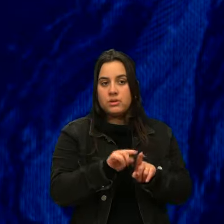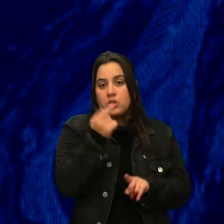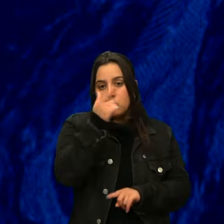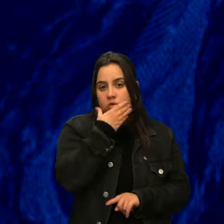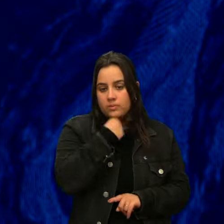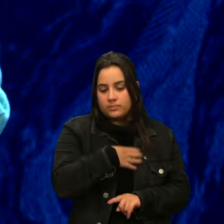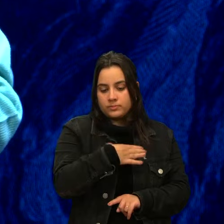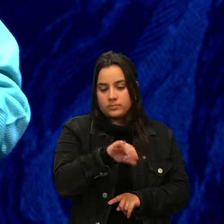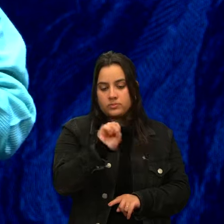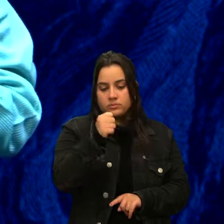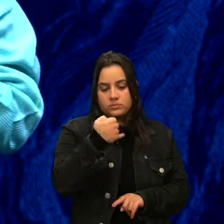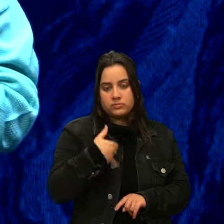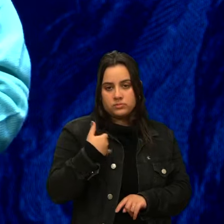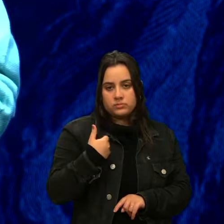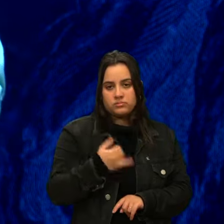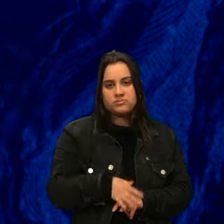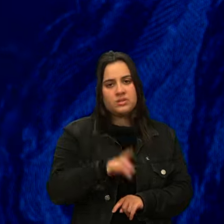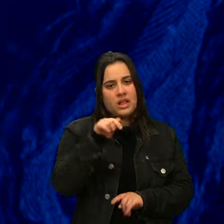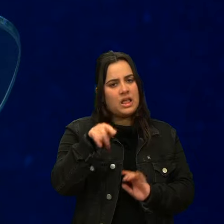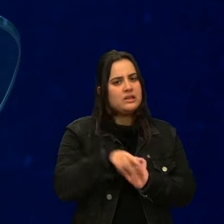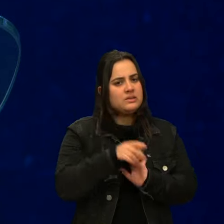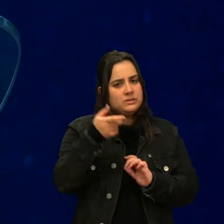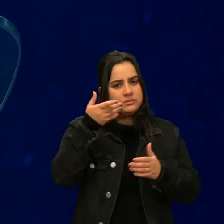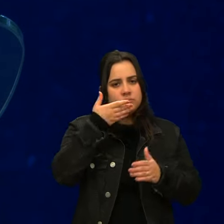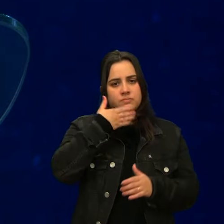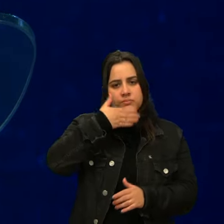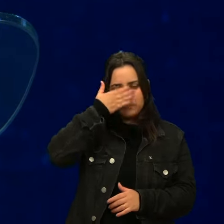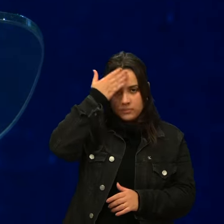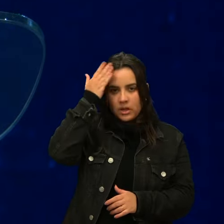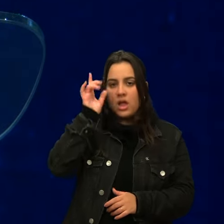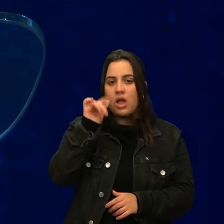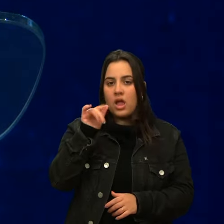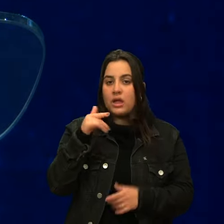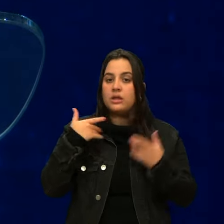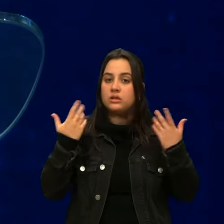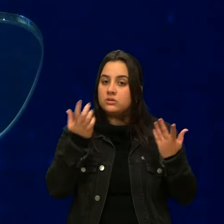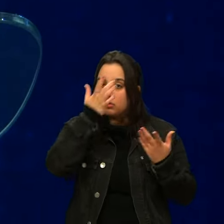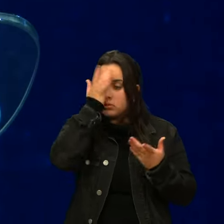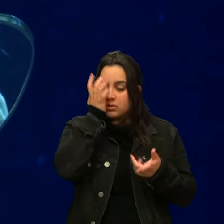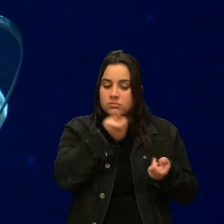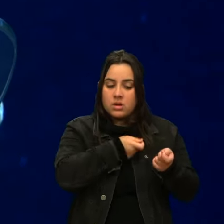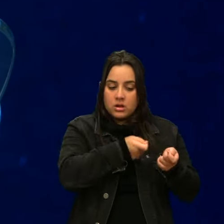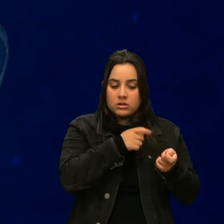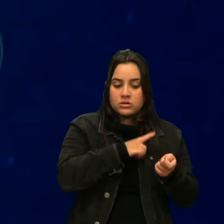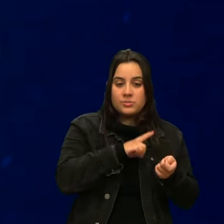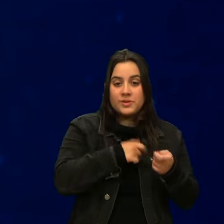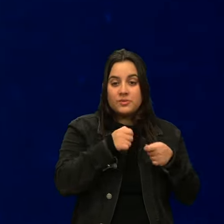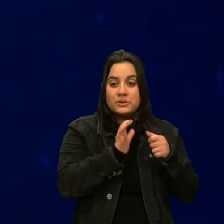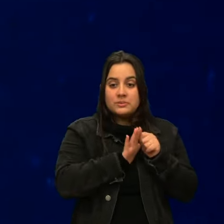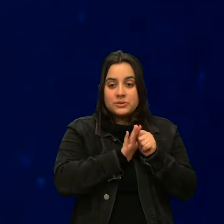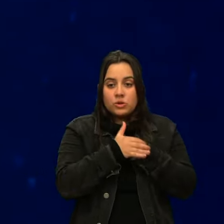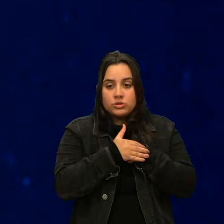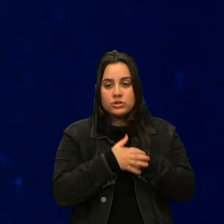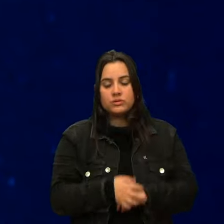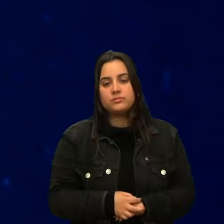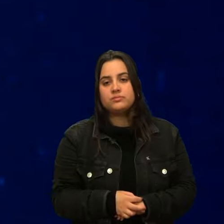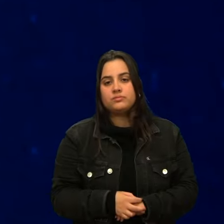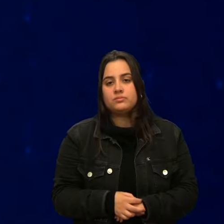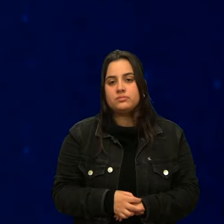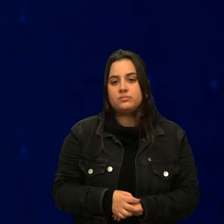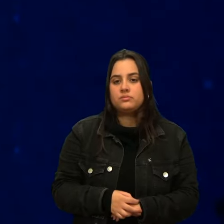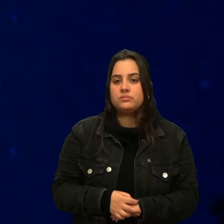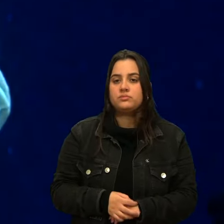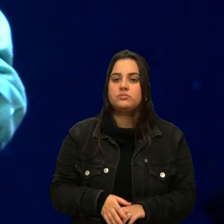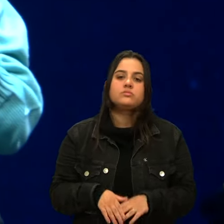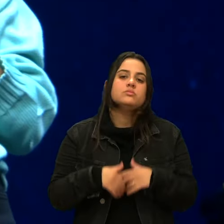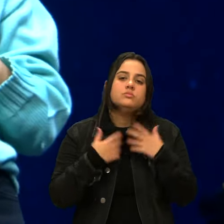lugar extremamente muçulmano. Então as pessoas perseguem os outros. E eles tinham que fazer isso escondido. E aí um dia ela está